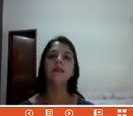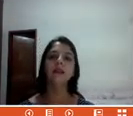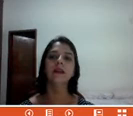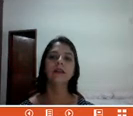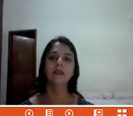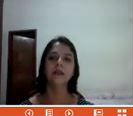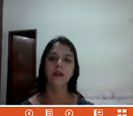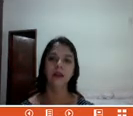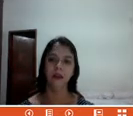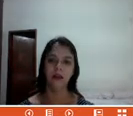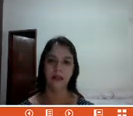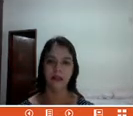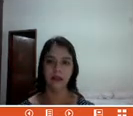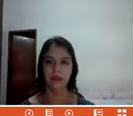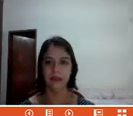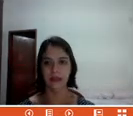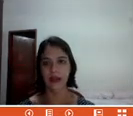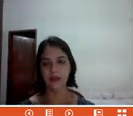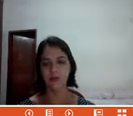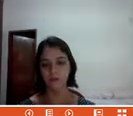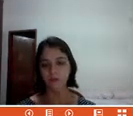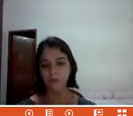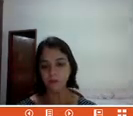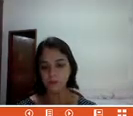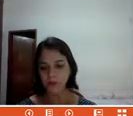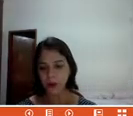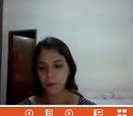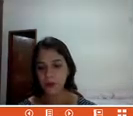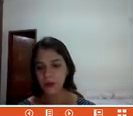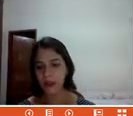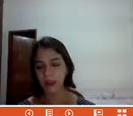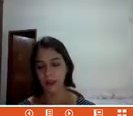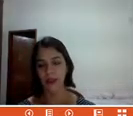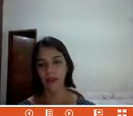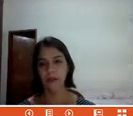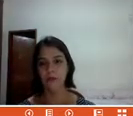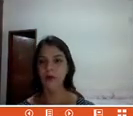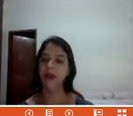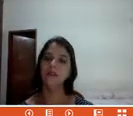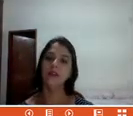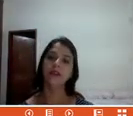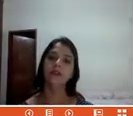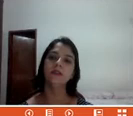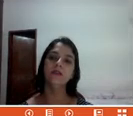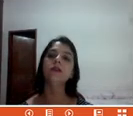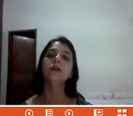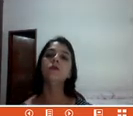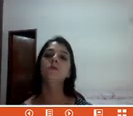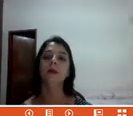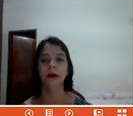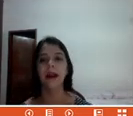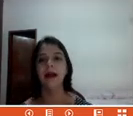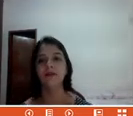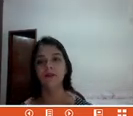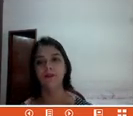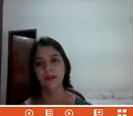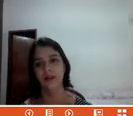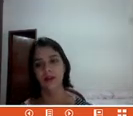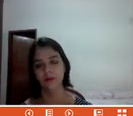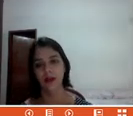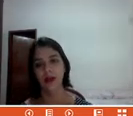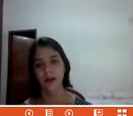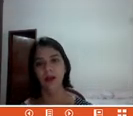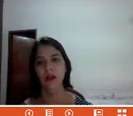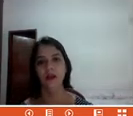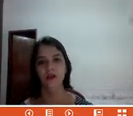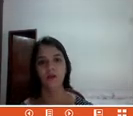com as crianças que têm essa necessidade. Por quê? Porque às vezes nós não estamos preparados o